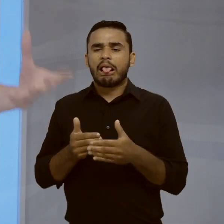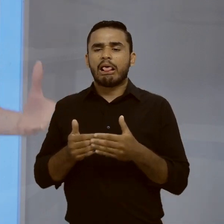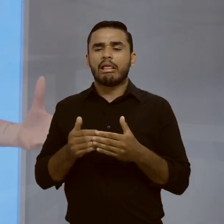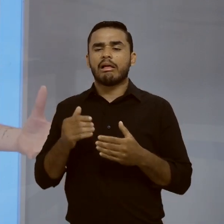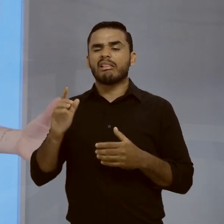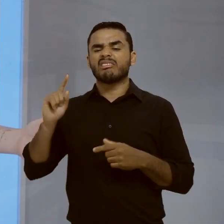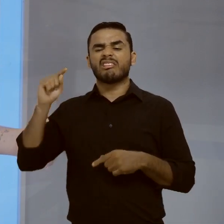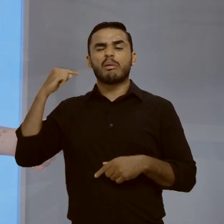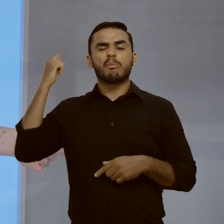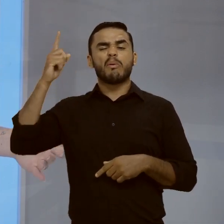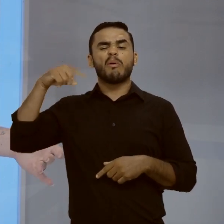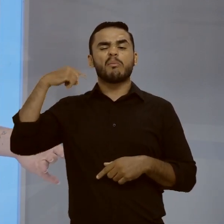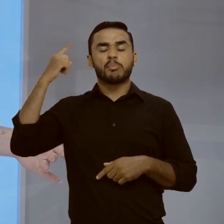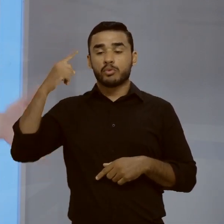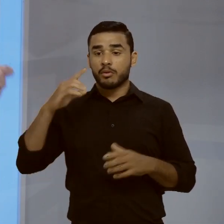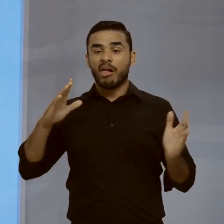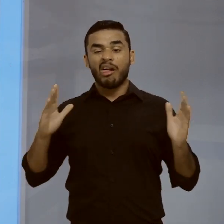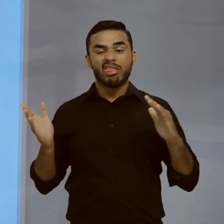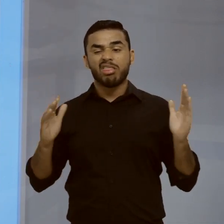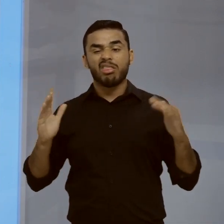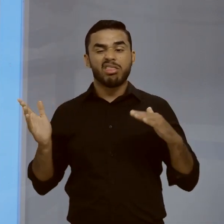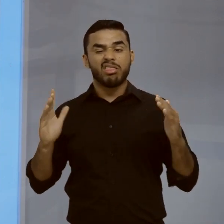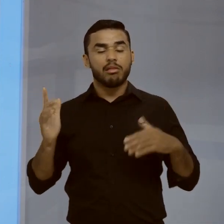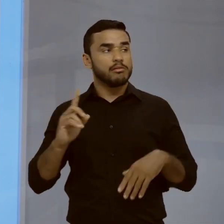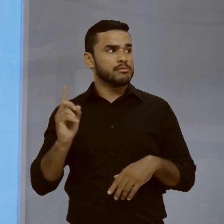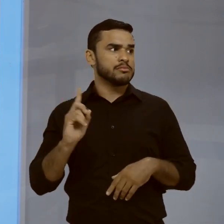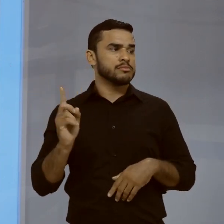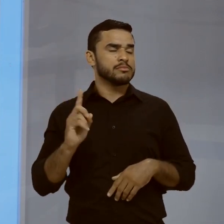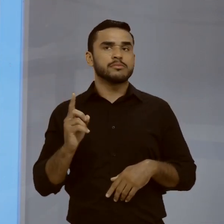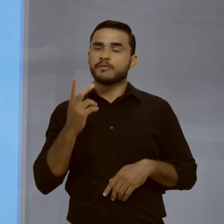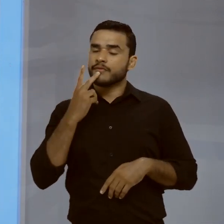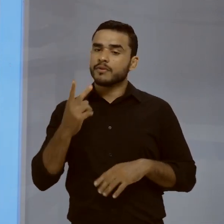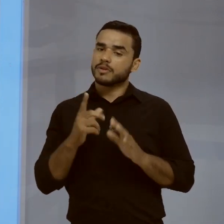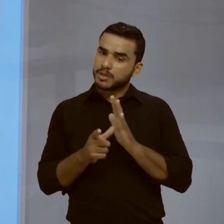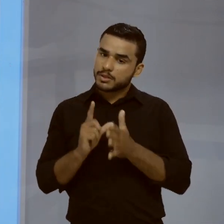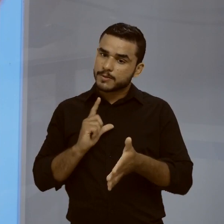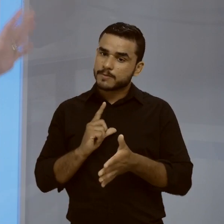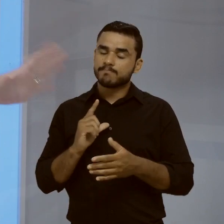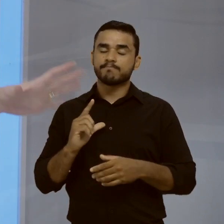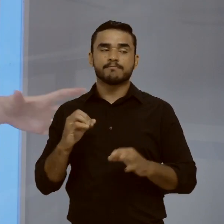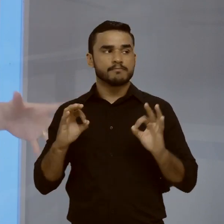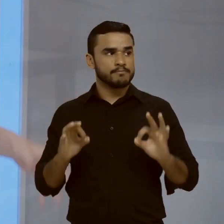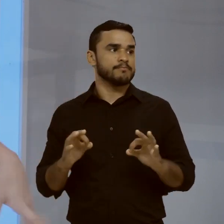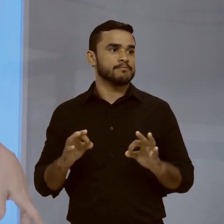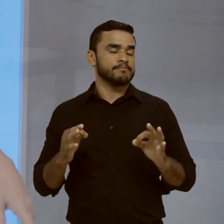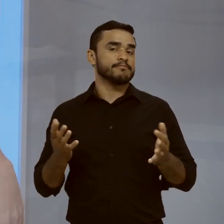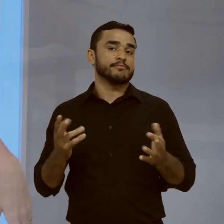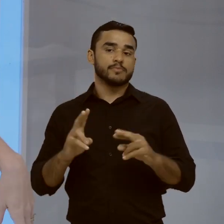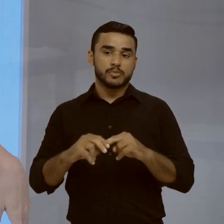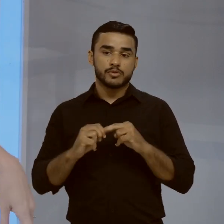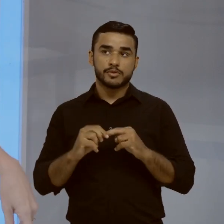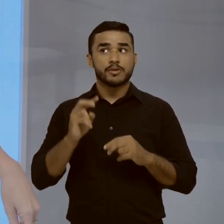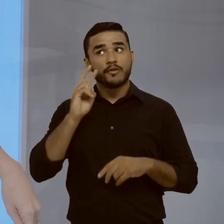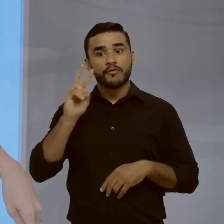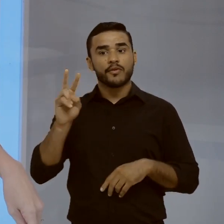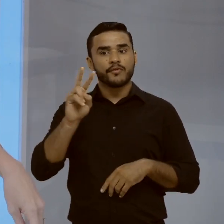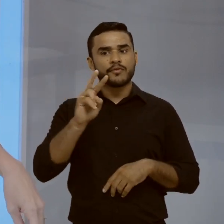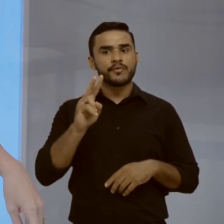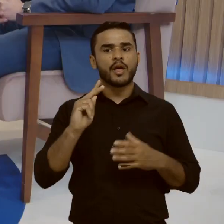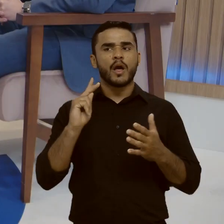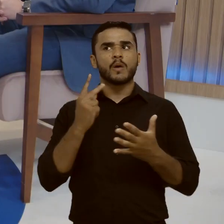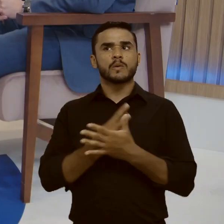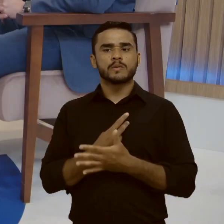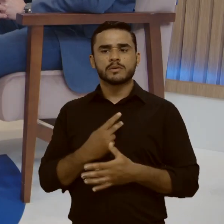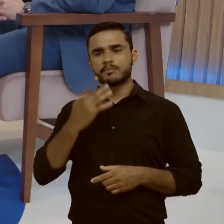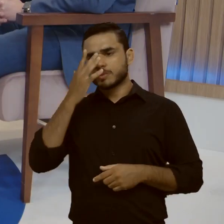quando os sinais já aparecerem, e talvez esses casos acendam aí esse alerta para toda a população, não é? Com certeza. Bom